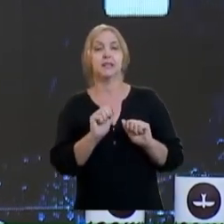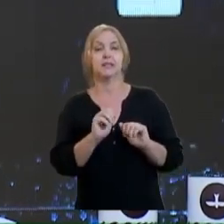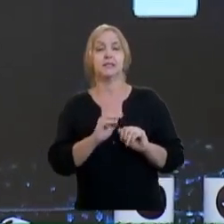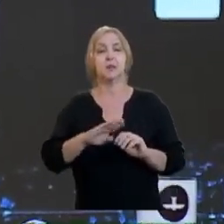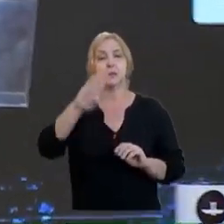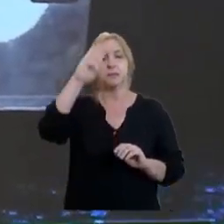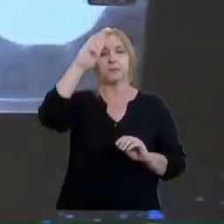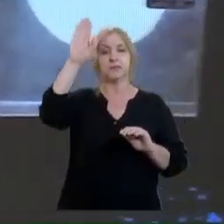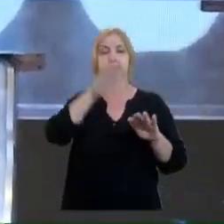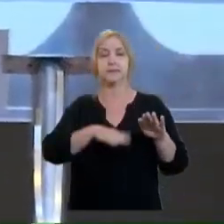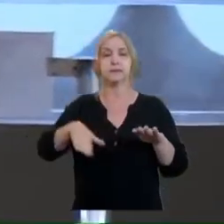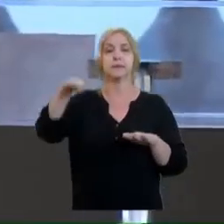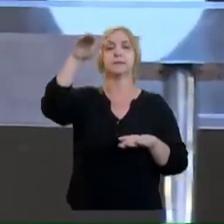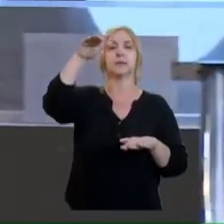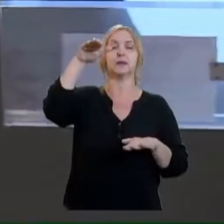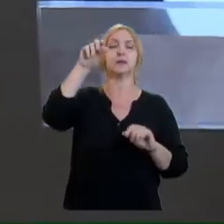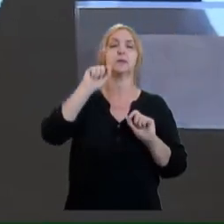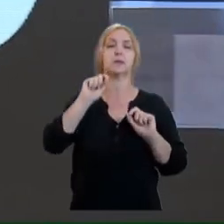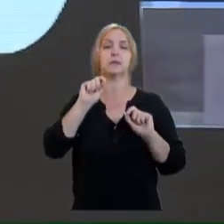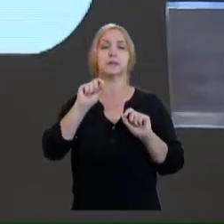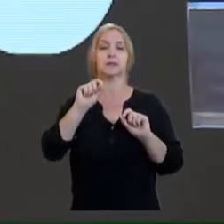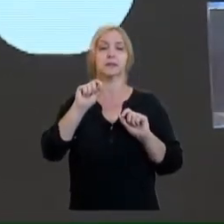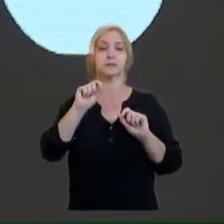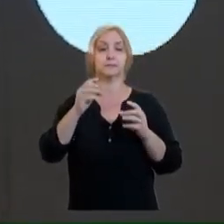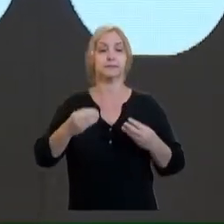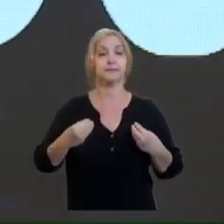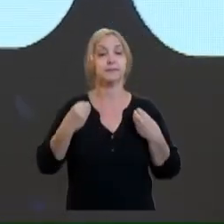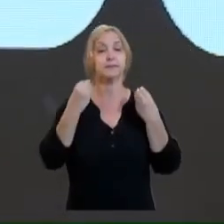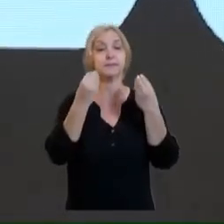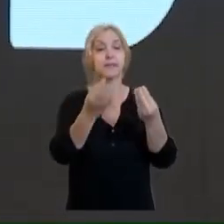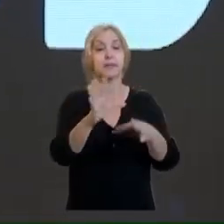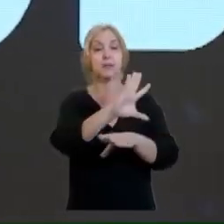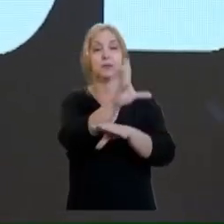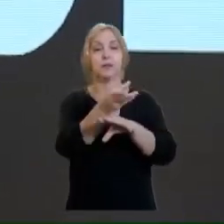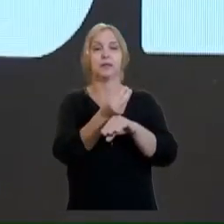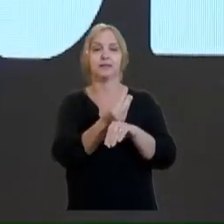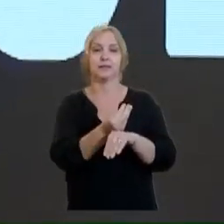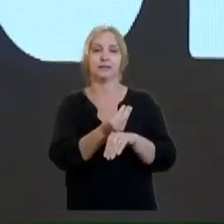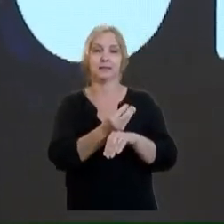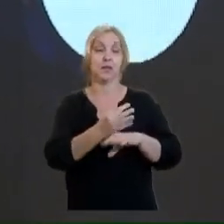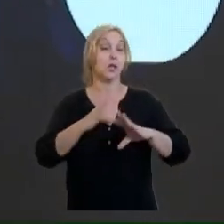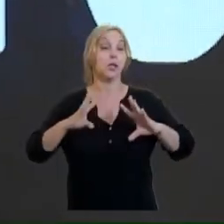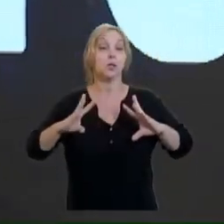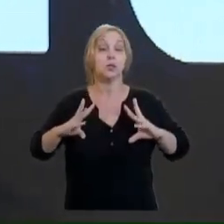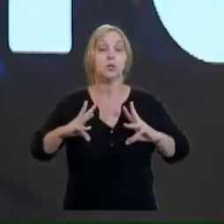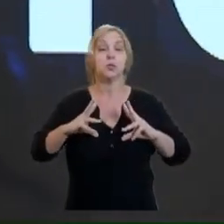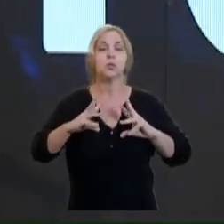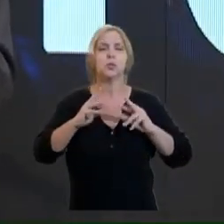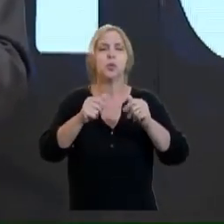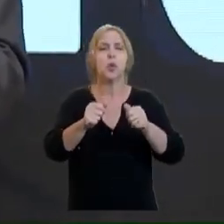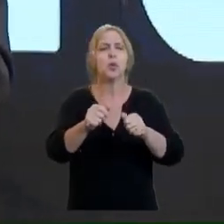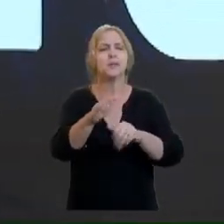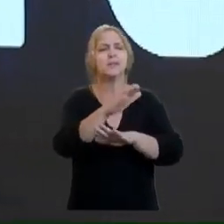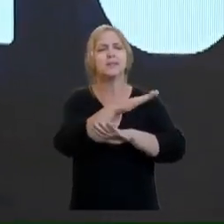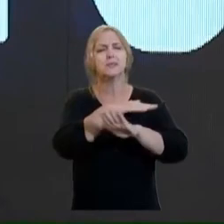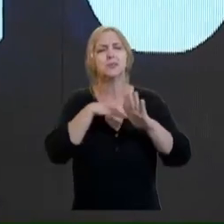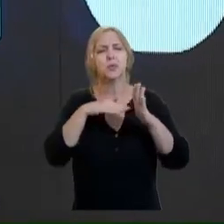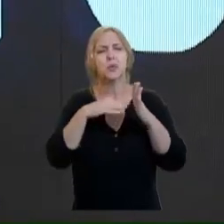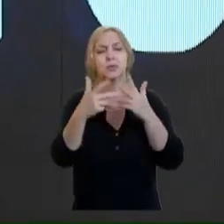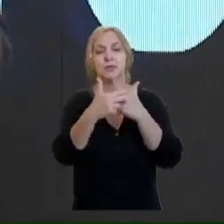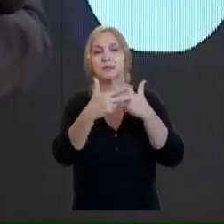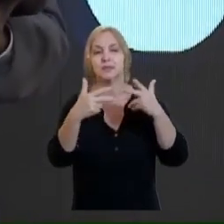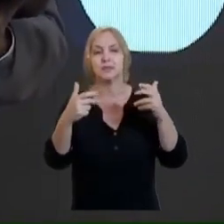todas as coisas, o deu à igreja. Todas as coisas, e pôs todas as